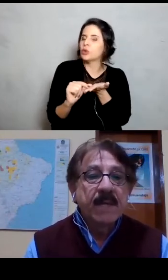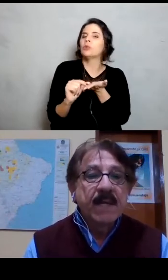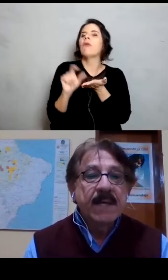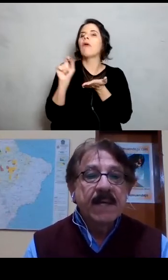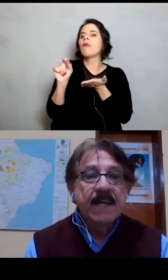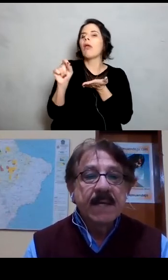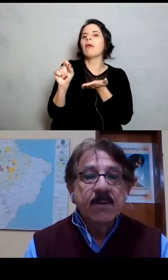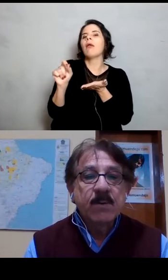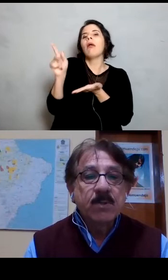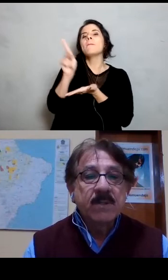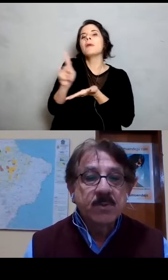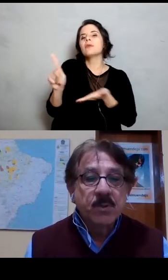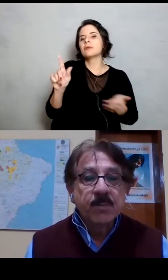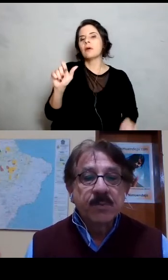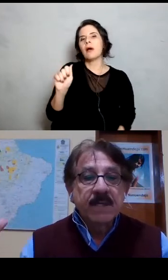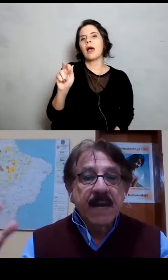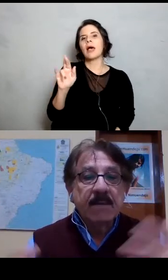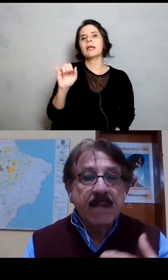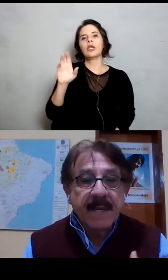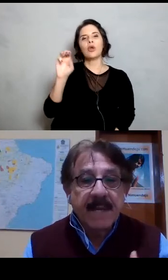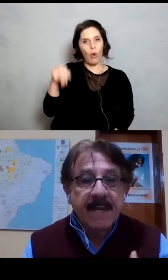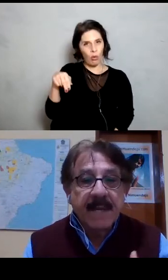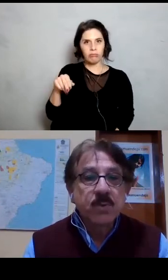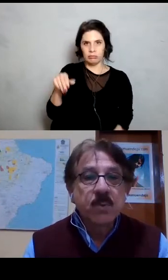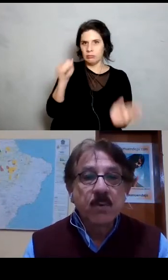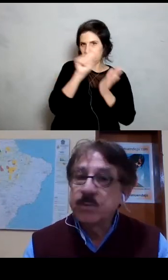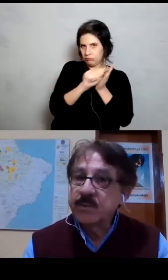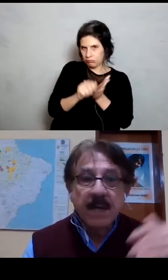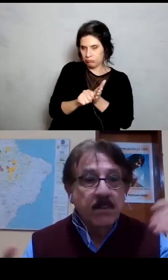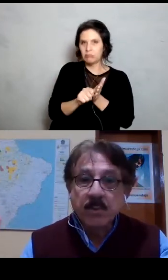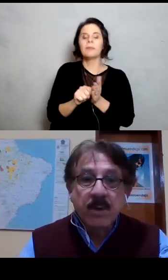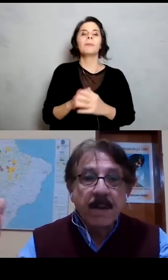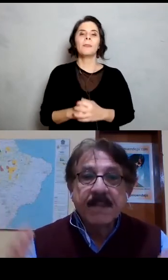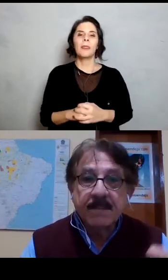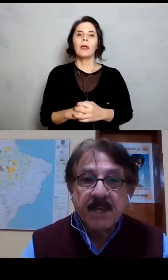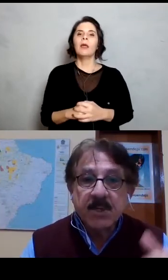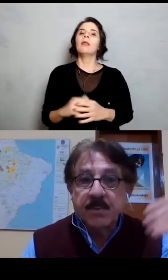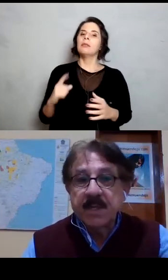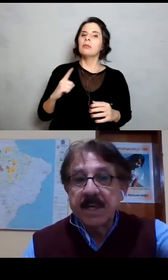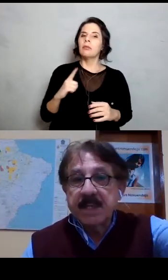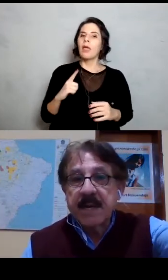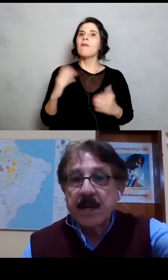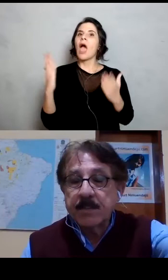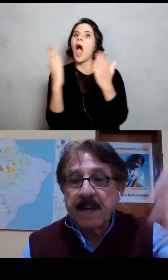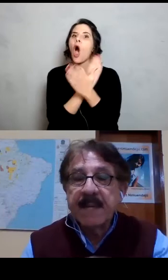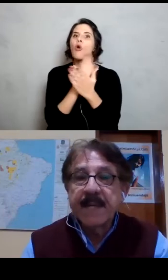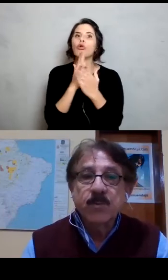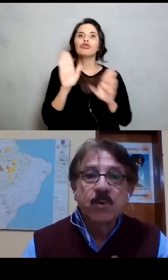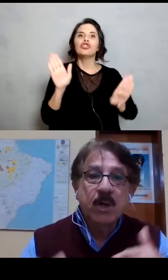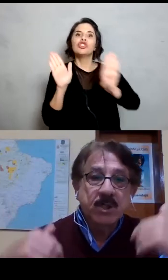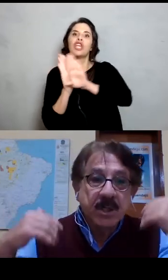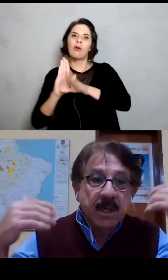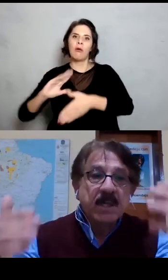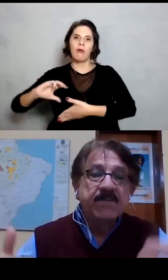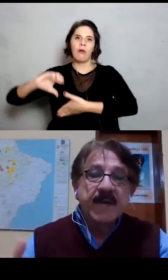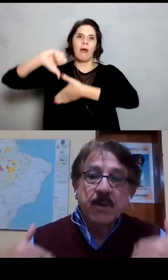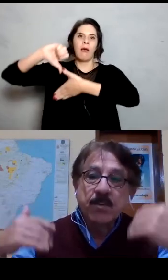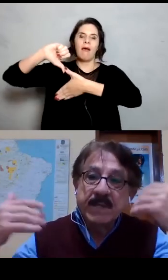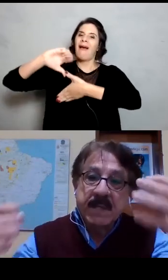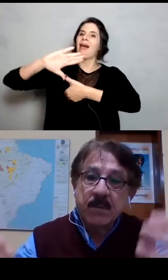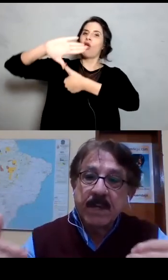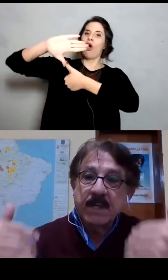Arion, quando esses grupos entraram na América do Sul, alguns vieram muito rapidamente, porque entraram pela América do Norte